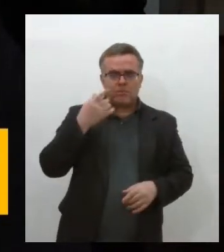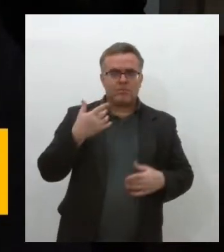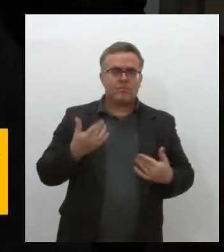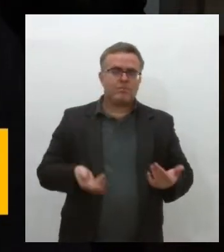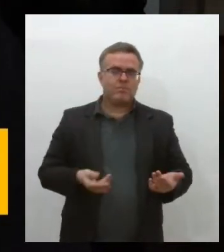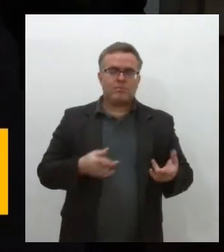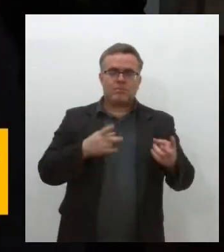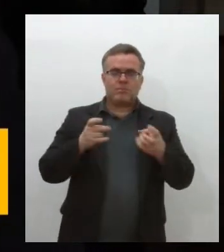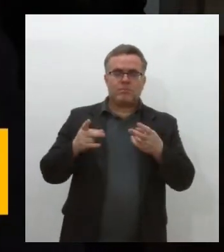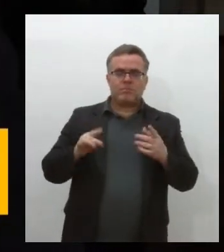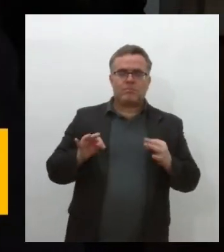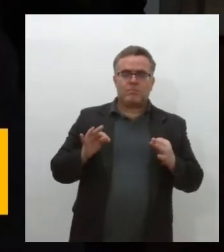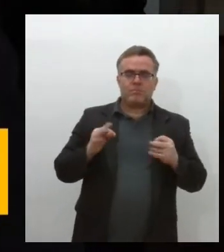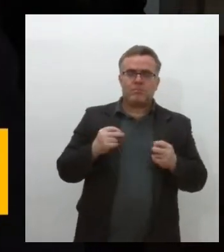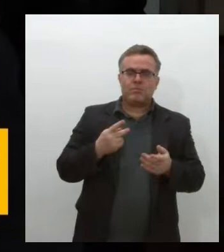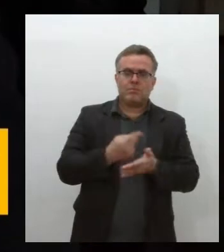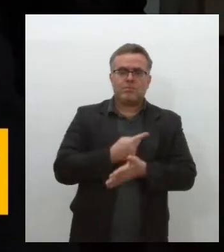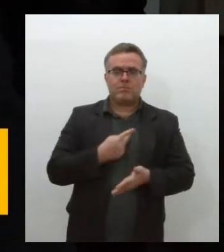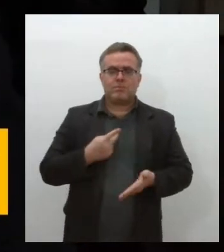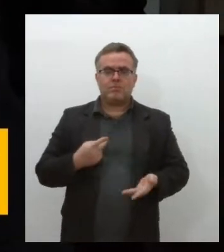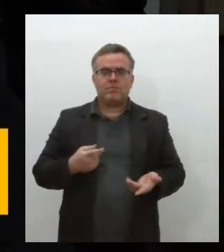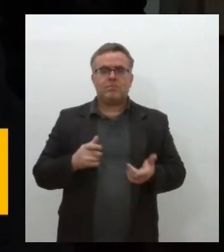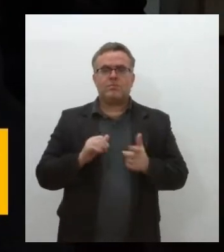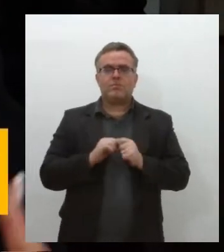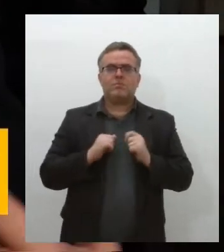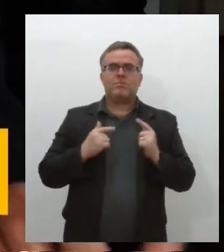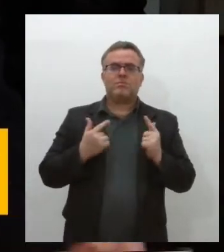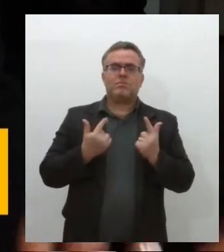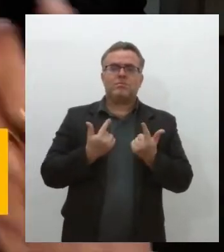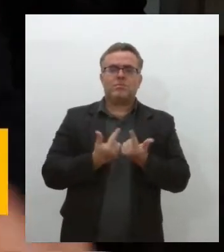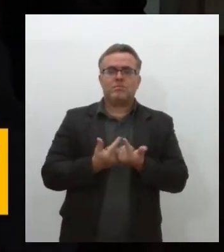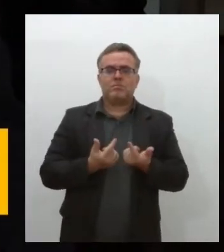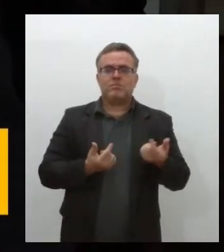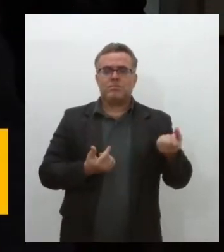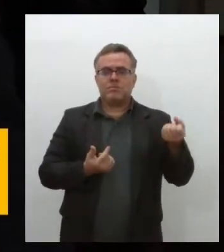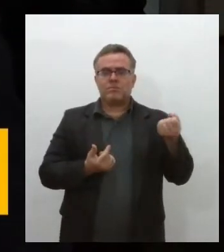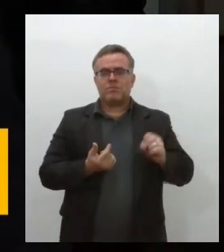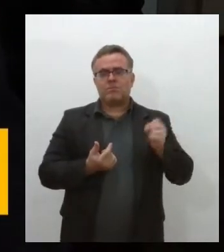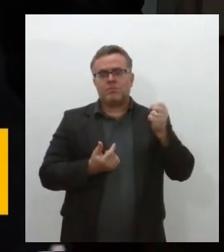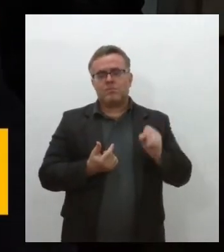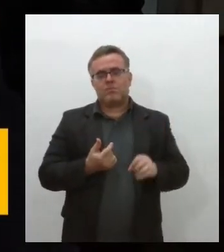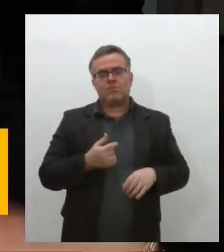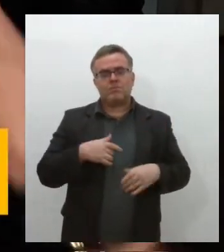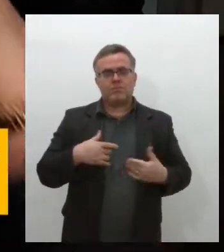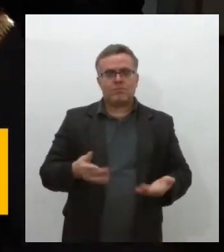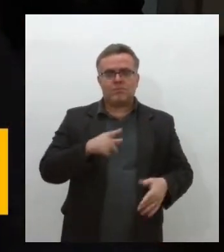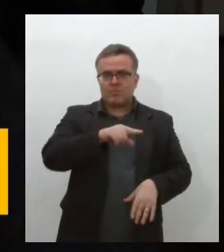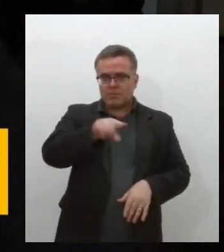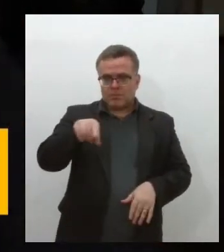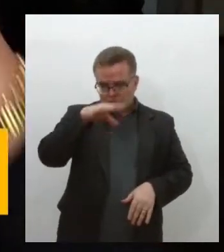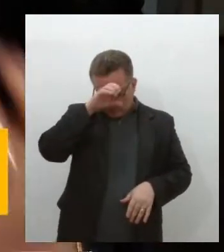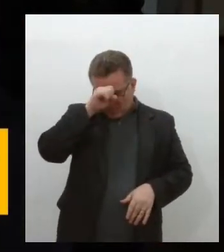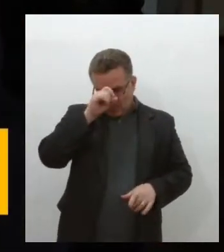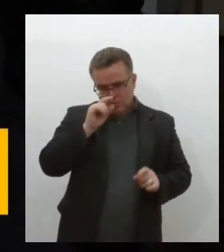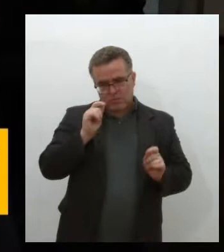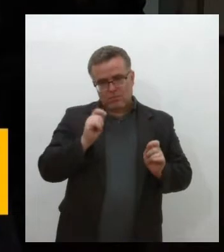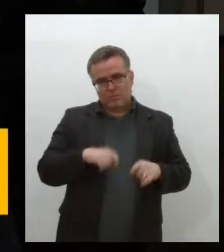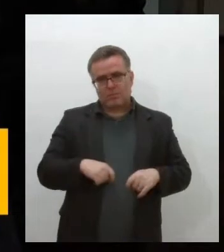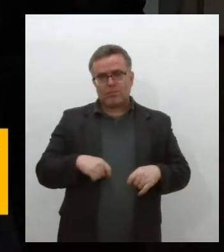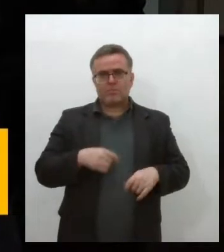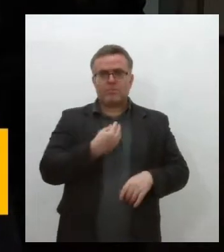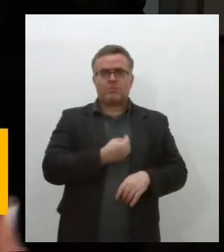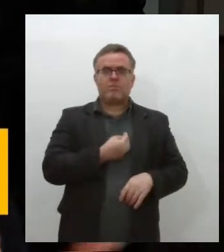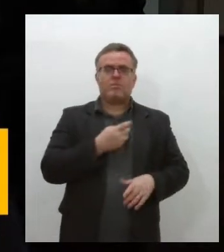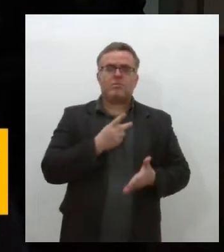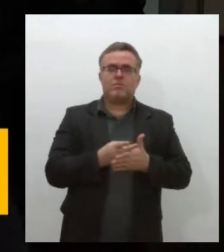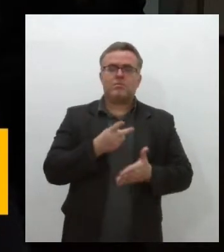que acontece dentro da Assembleia Legislativa, que para eles levarem para a vida deles também, que eles possam participar,